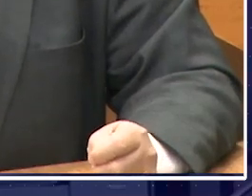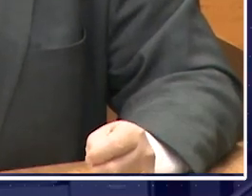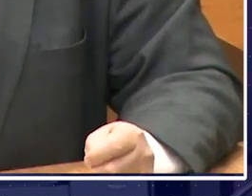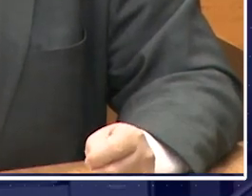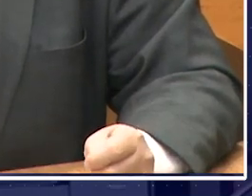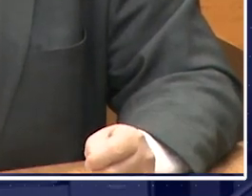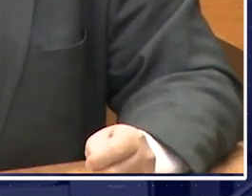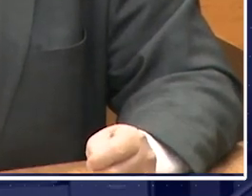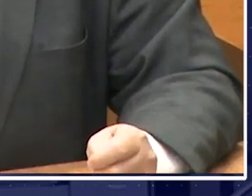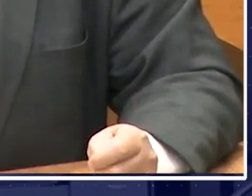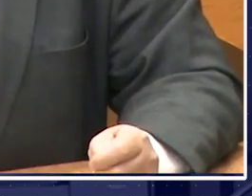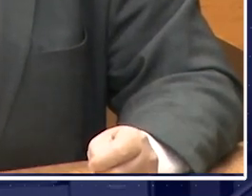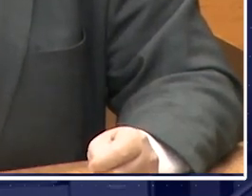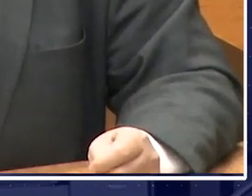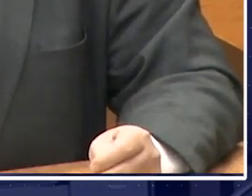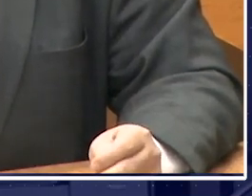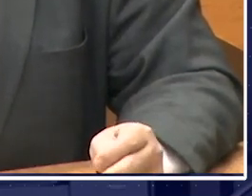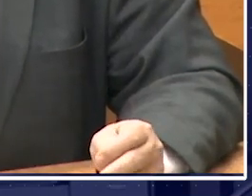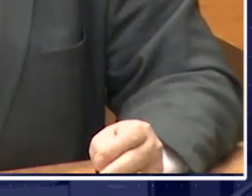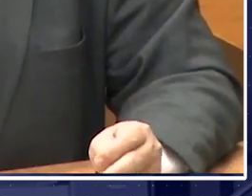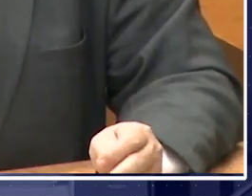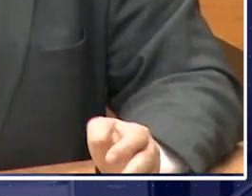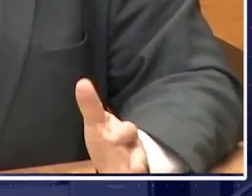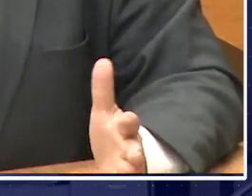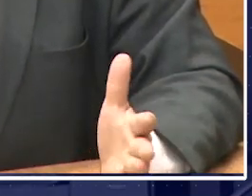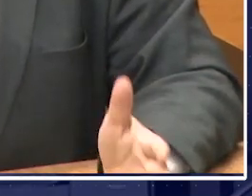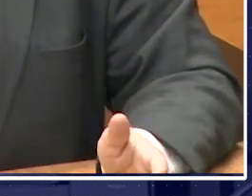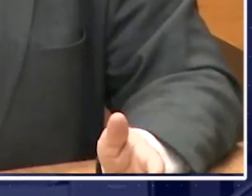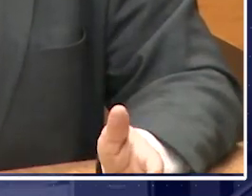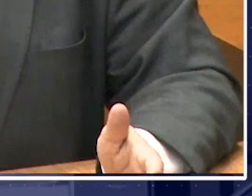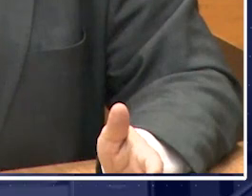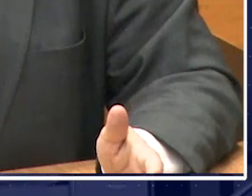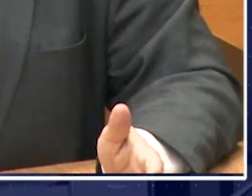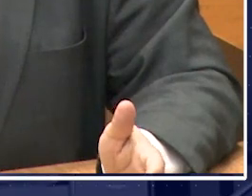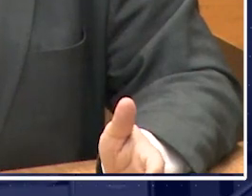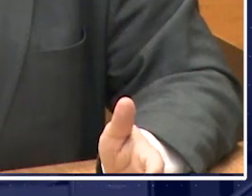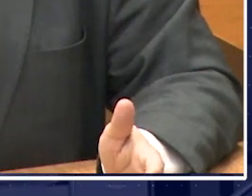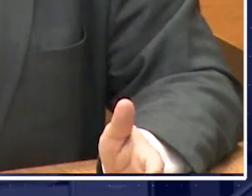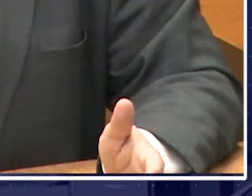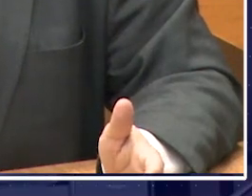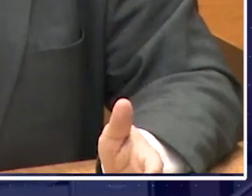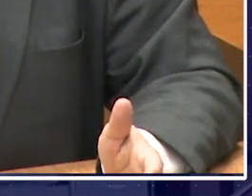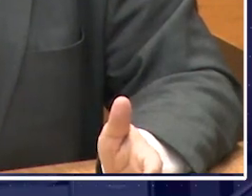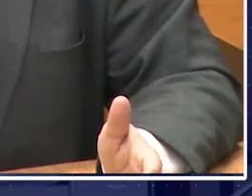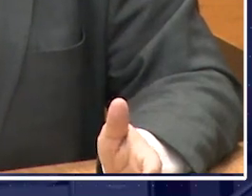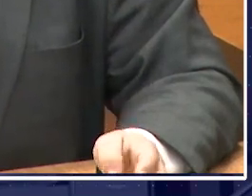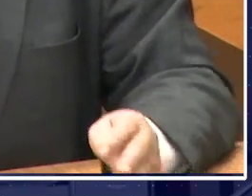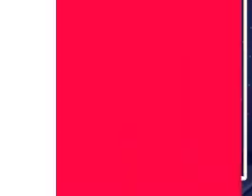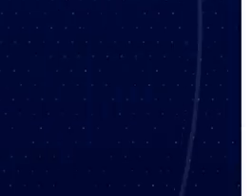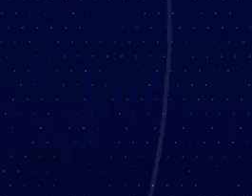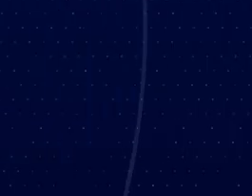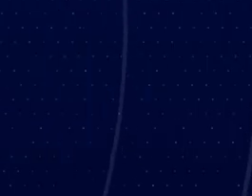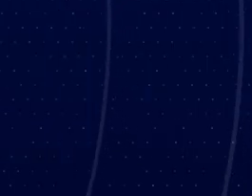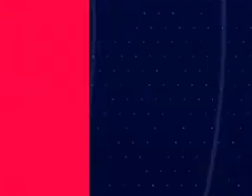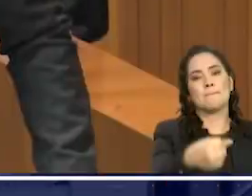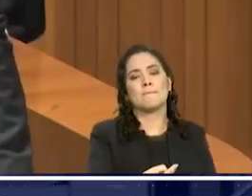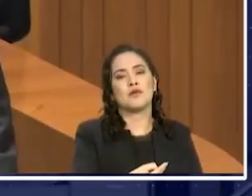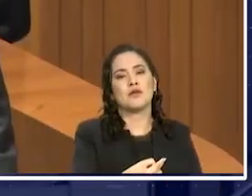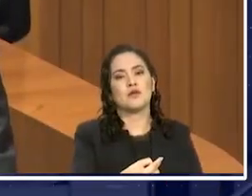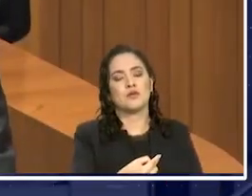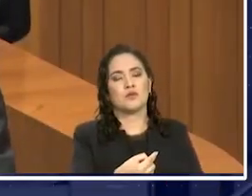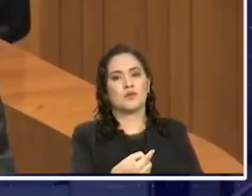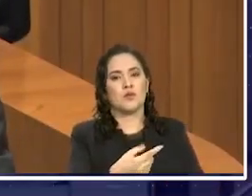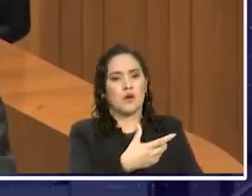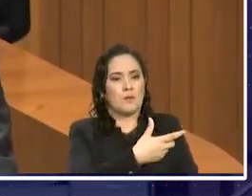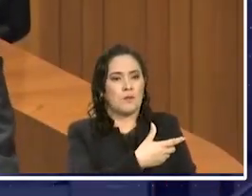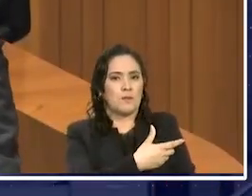2015, quando um navio que transportava carga de 5 mil bois vivos afundou em Vila do Conde, no Pará. E o